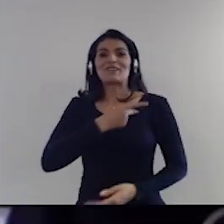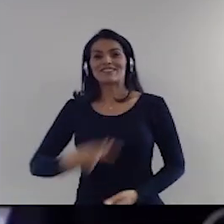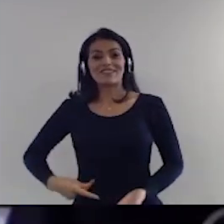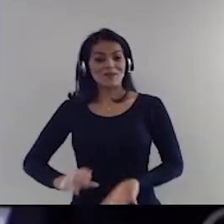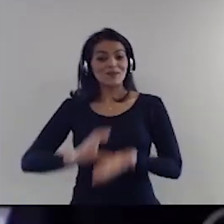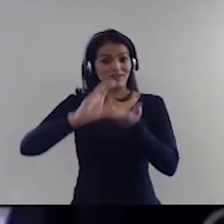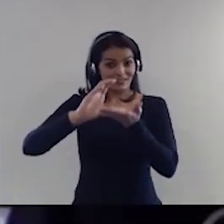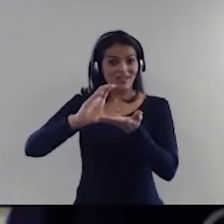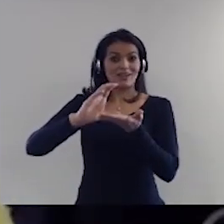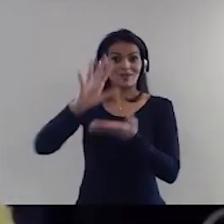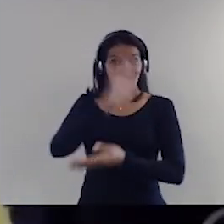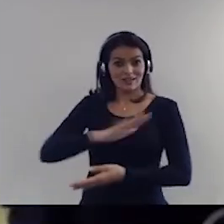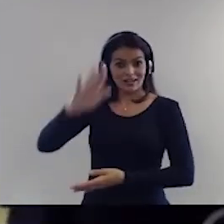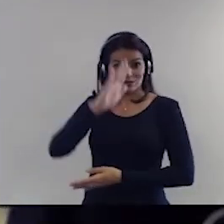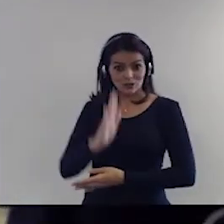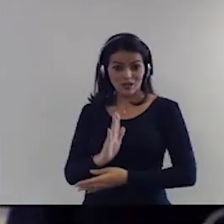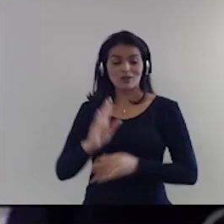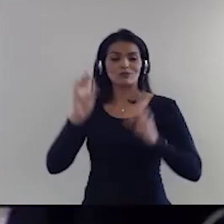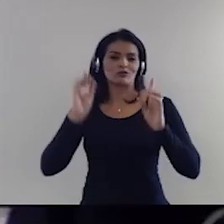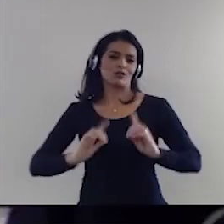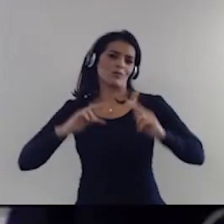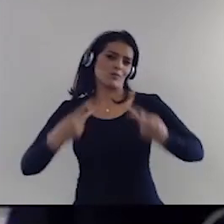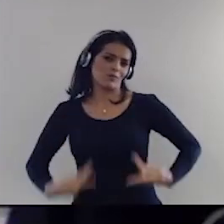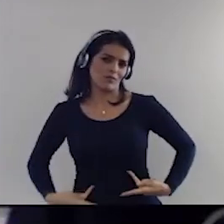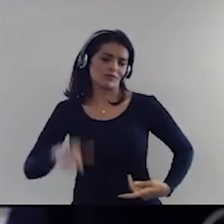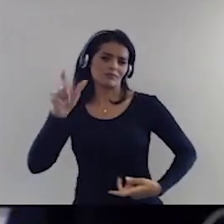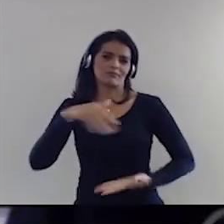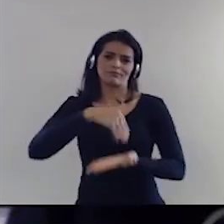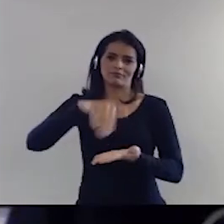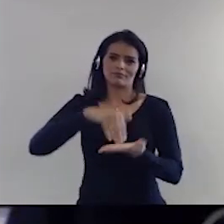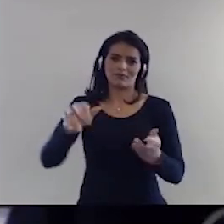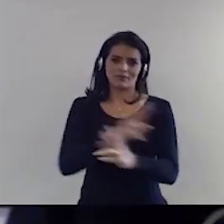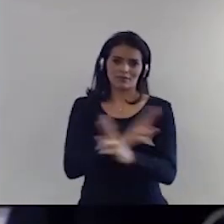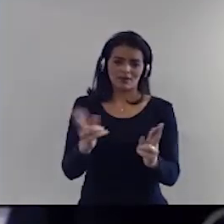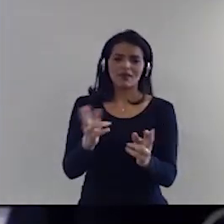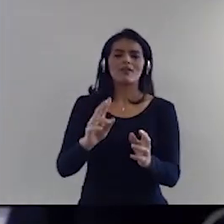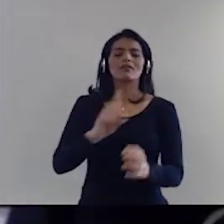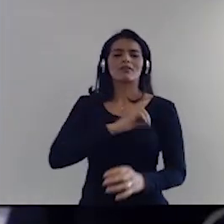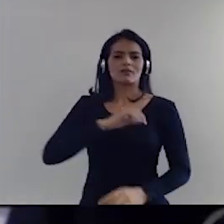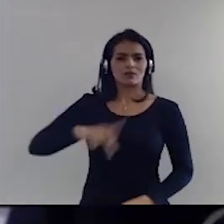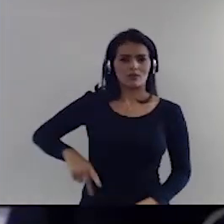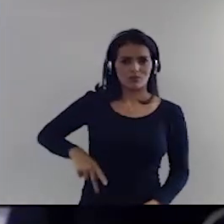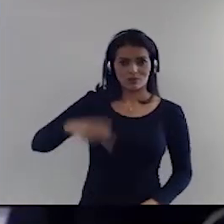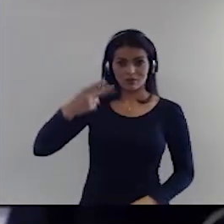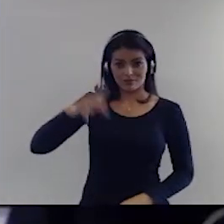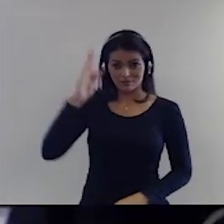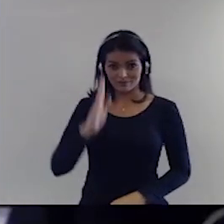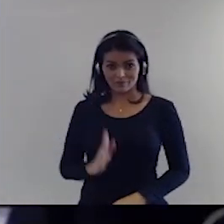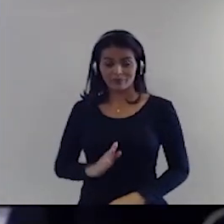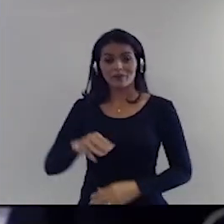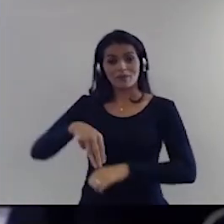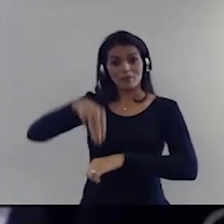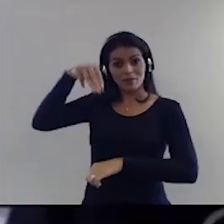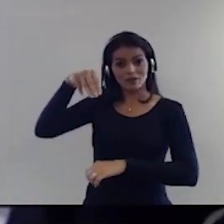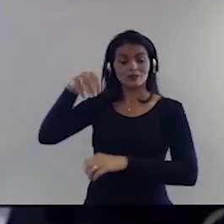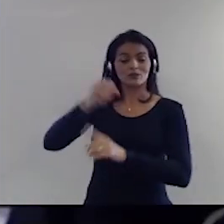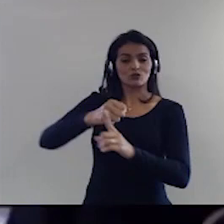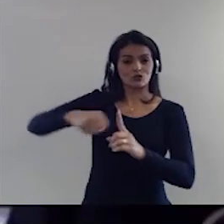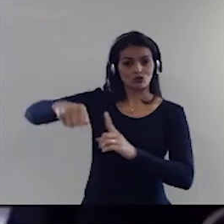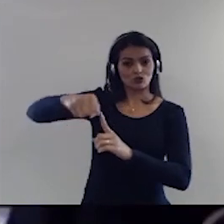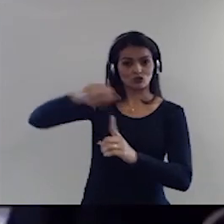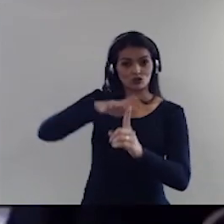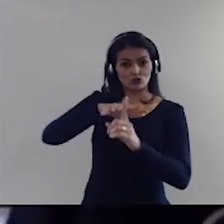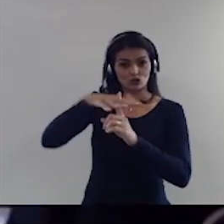Direitos Humanos, secretário-geral de Articulação Institucional da Defensoria Pública da União e mestre em Sociologia e Direito